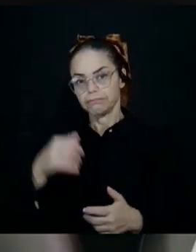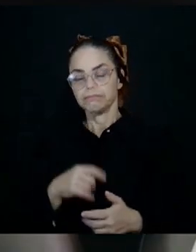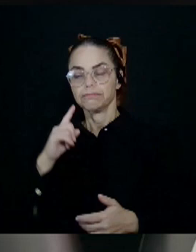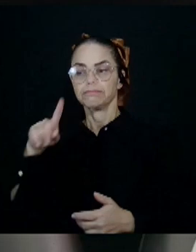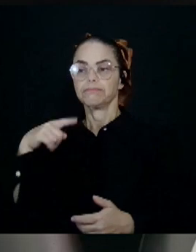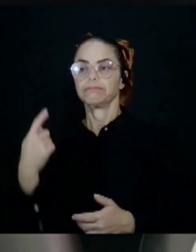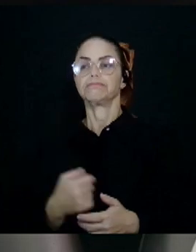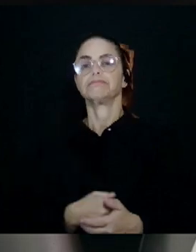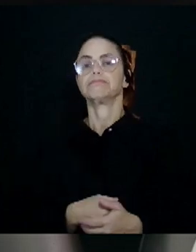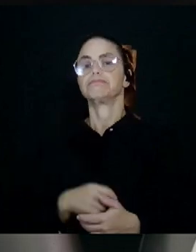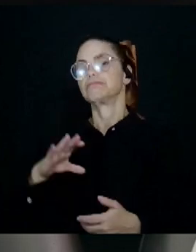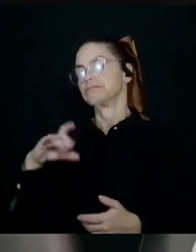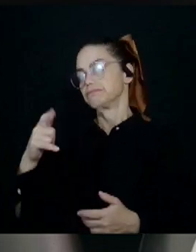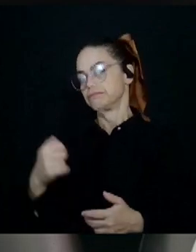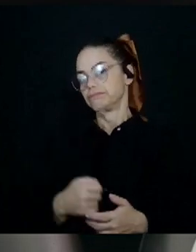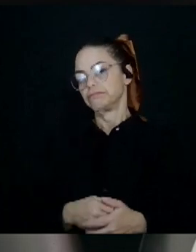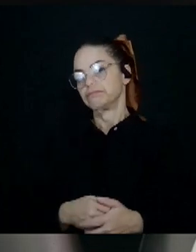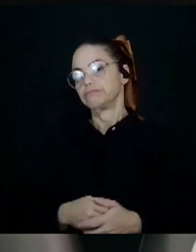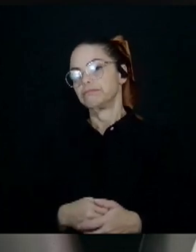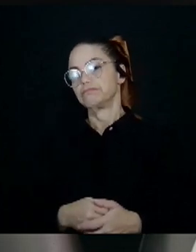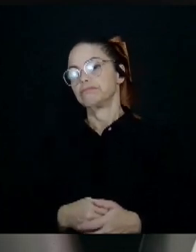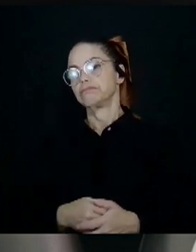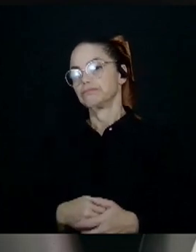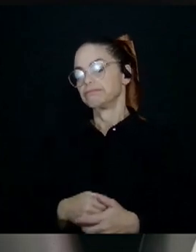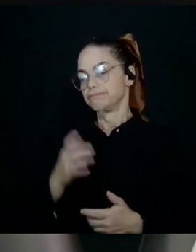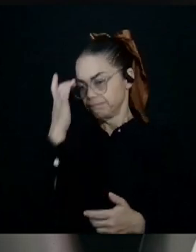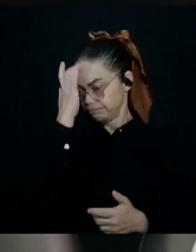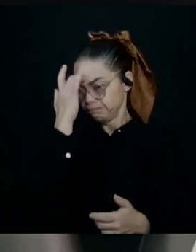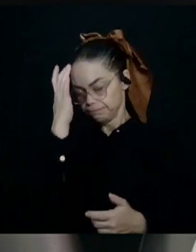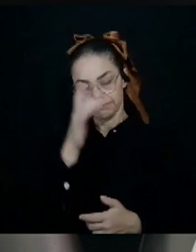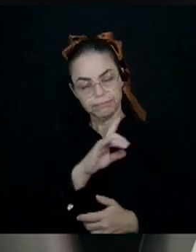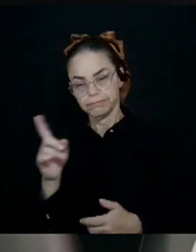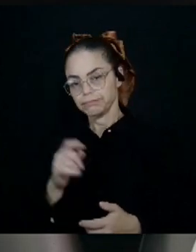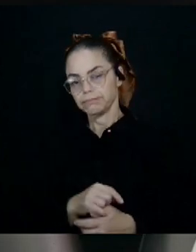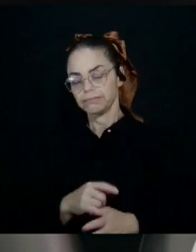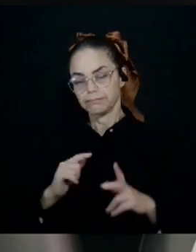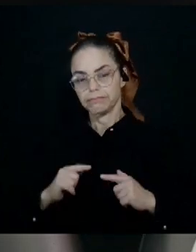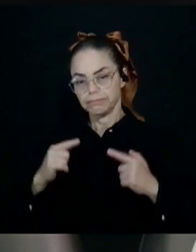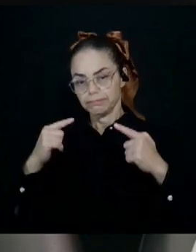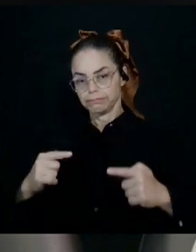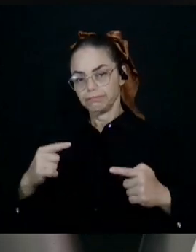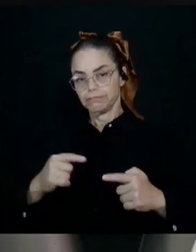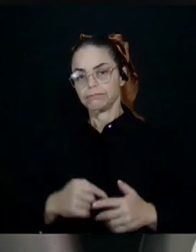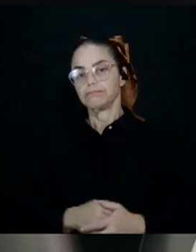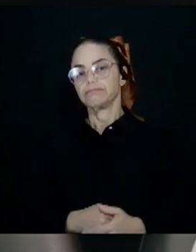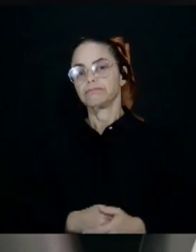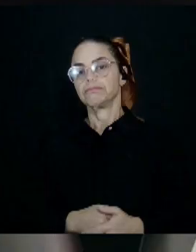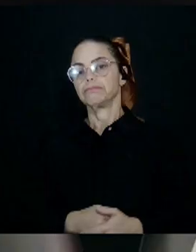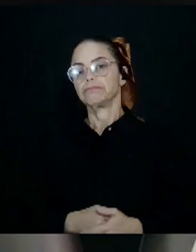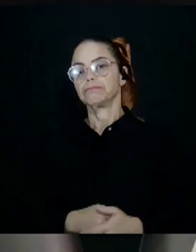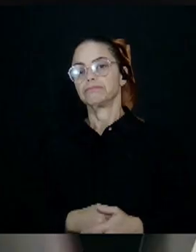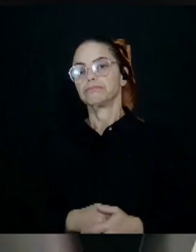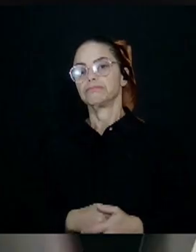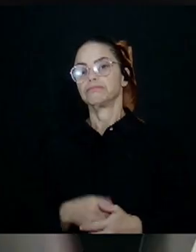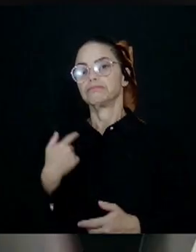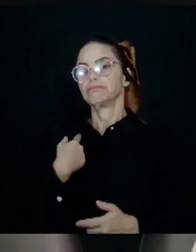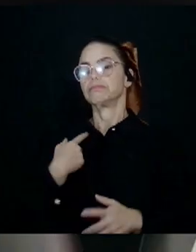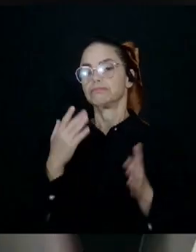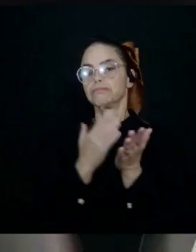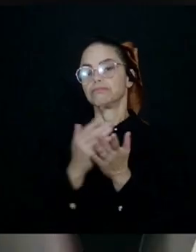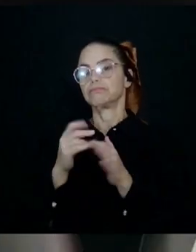é uma empreitada fácil, né? Você vai enfrentar, começa ali na sua família,